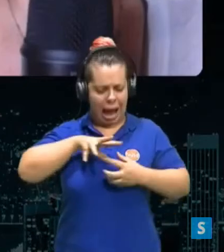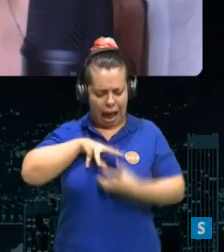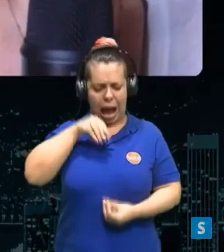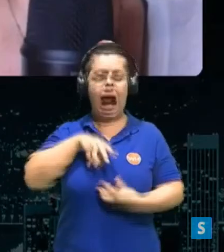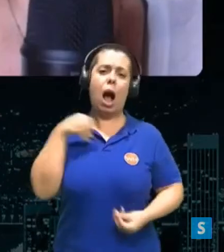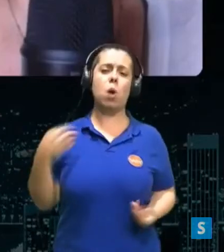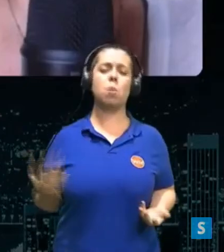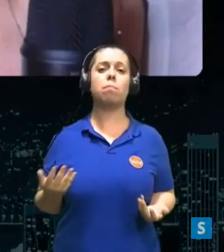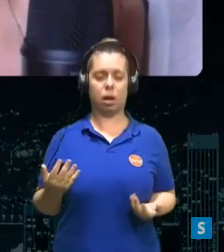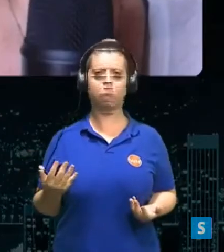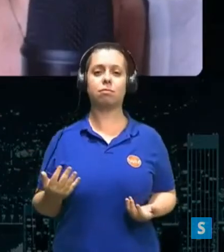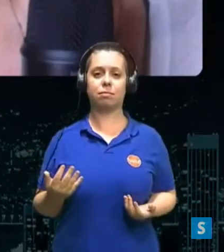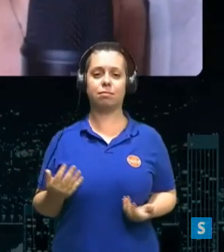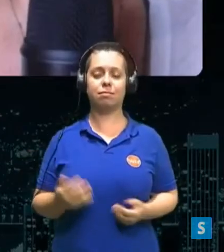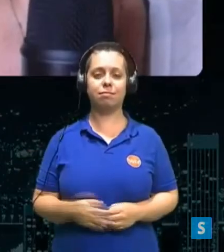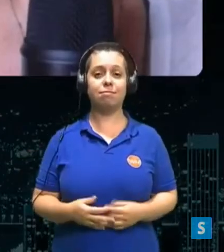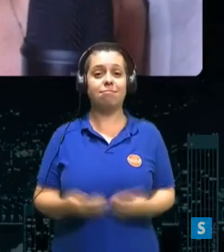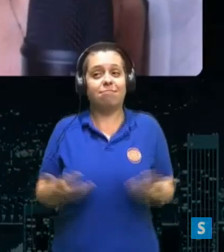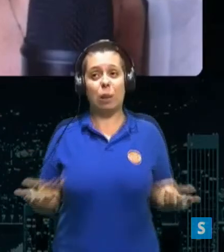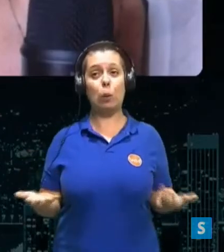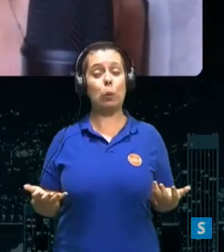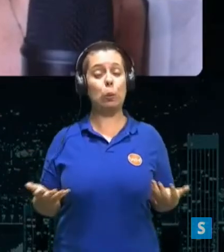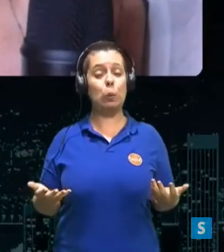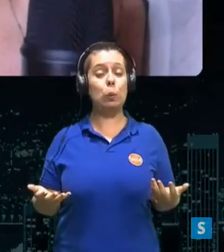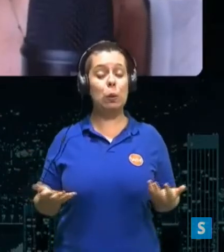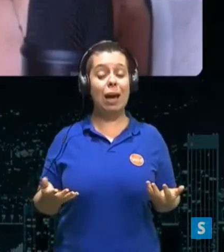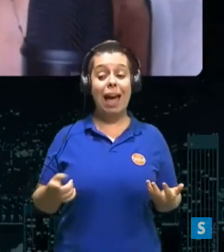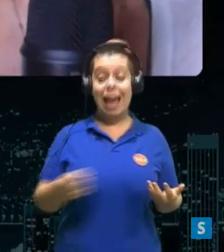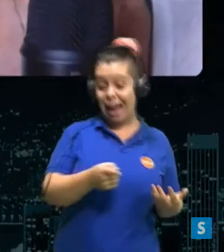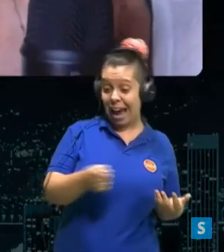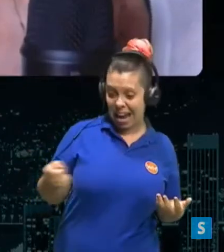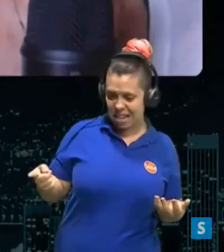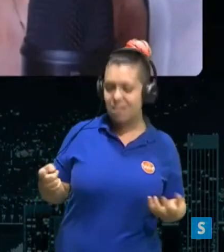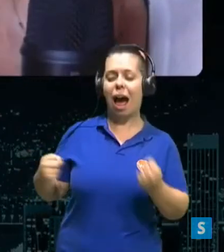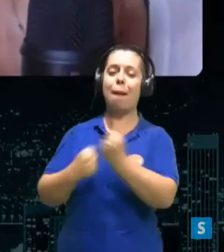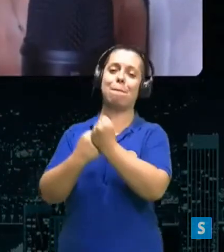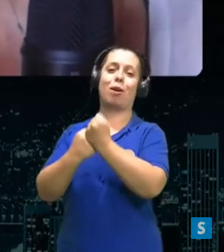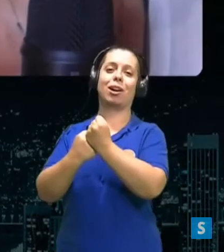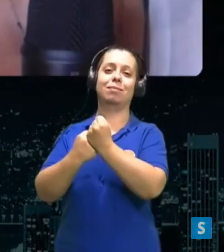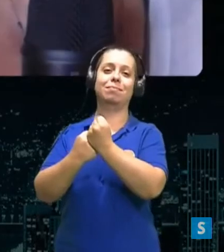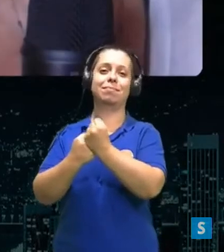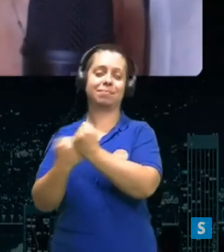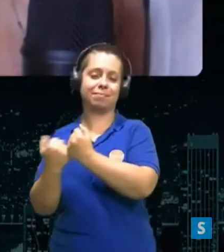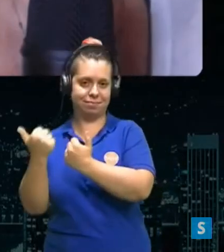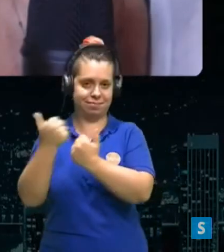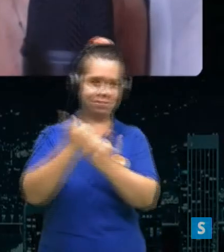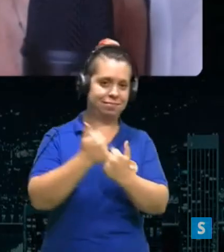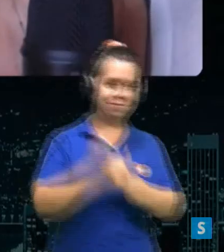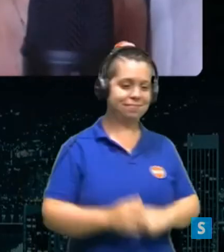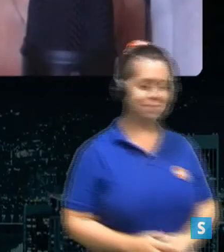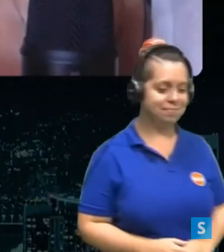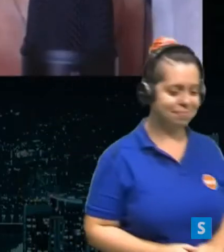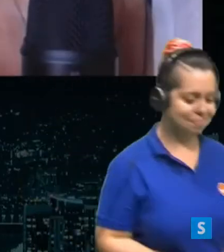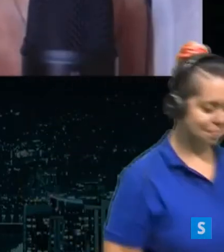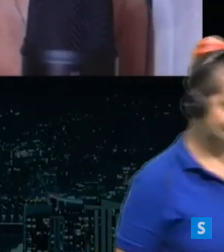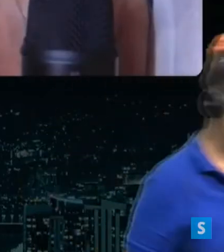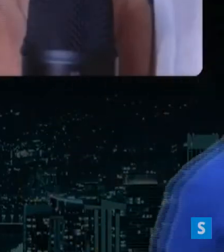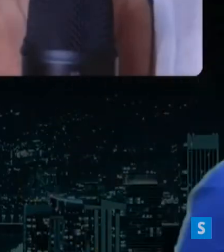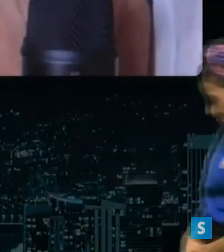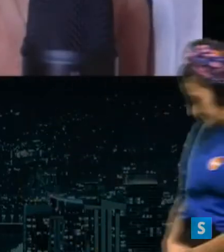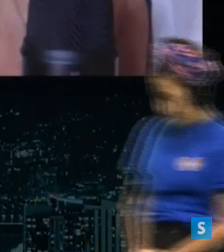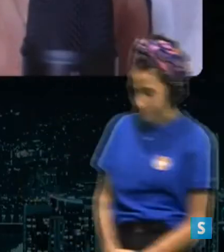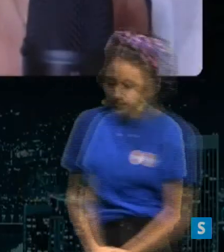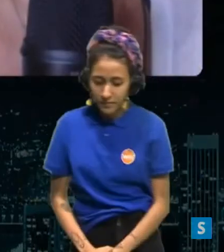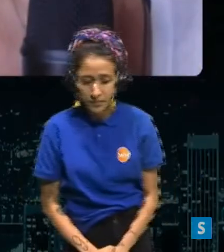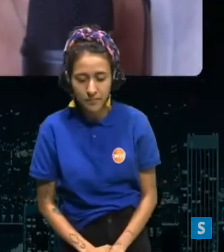alma Então essa é para esses que a gente apoia bom então fala para gente